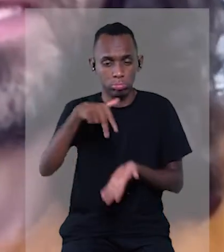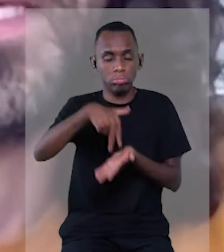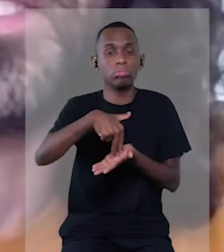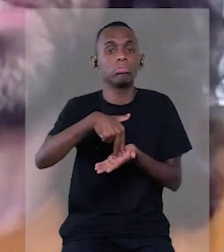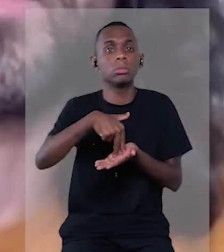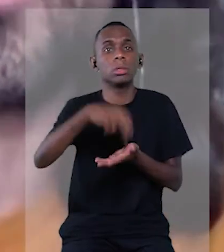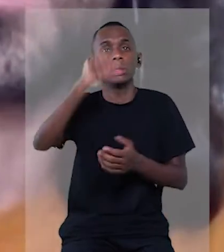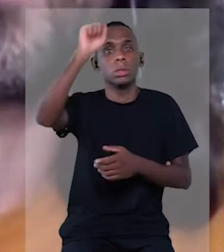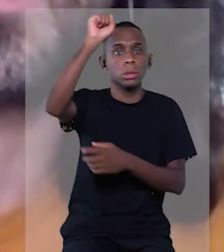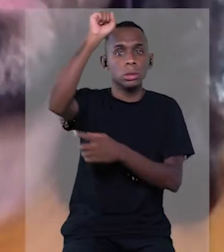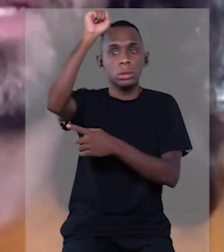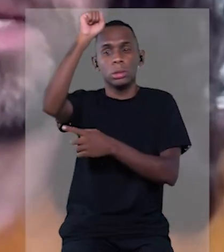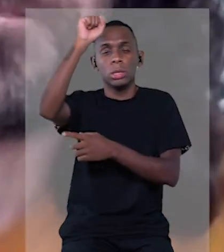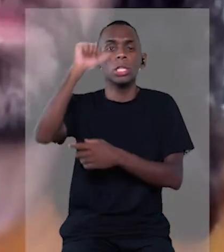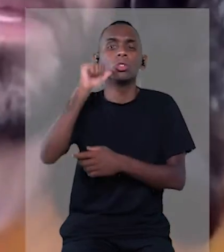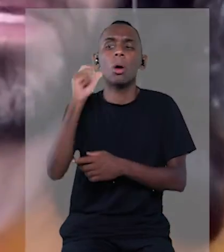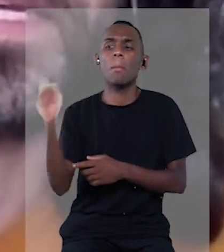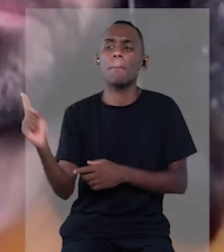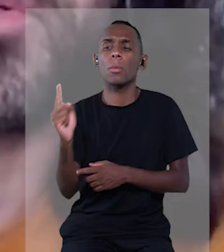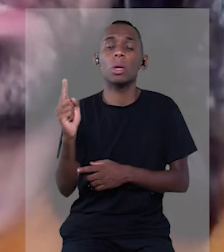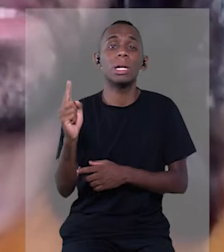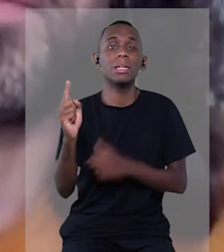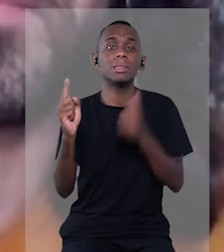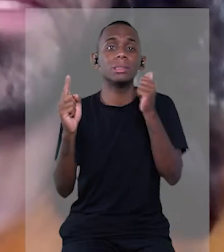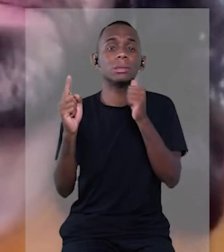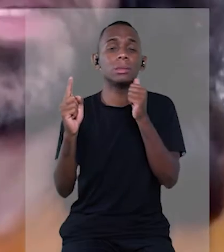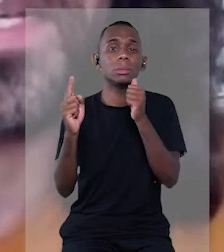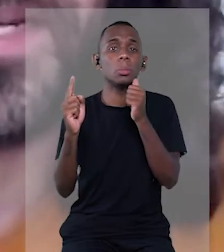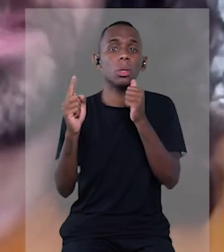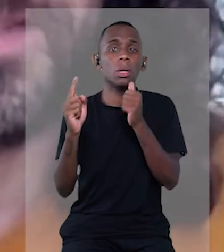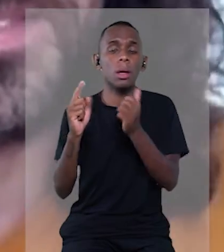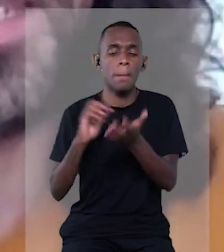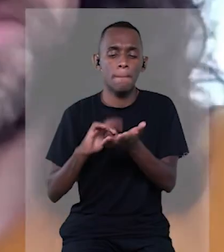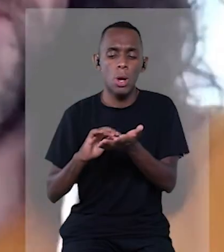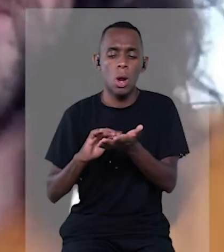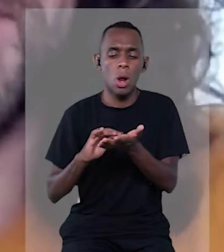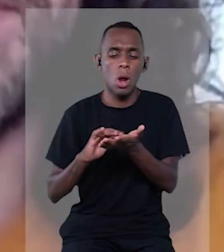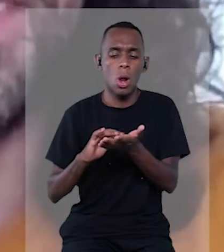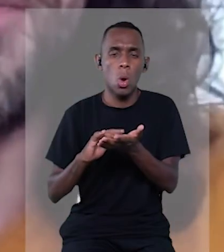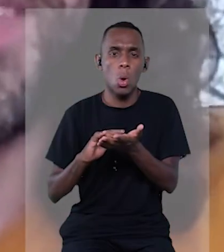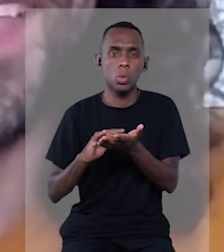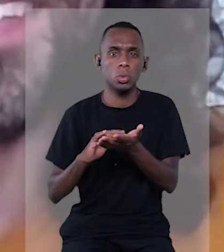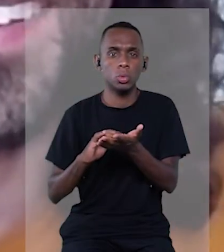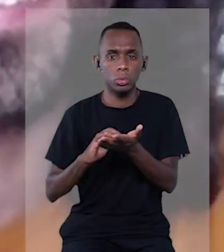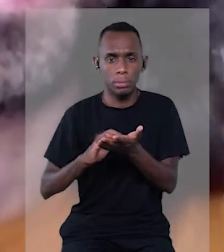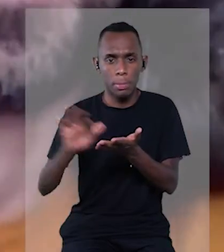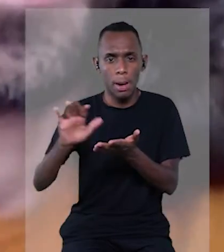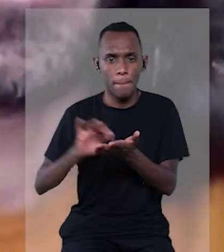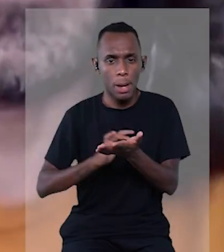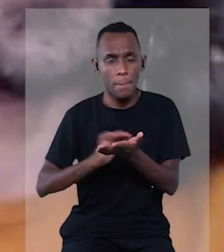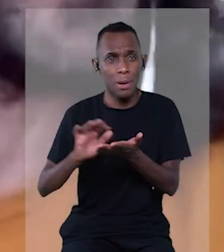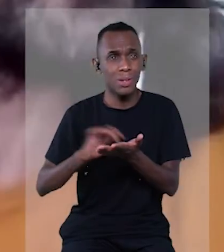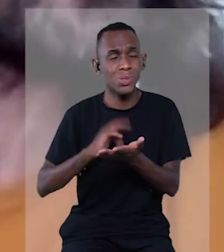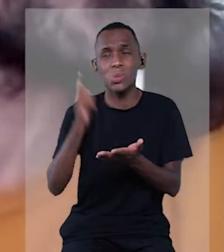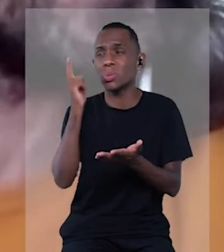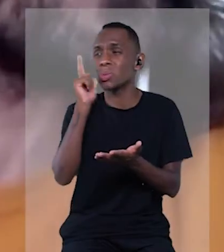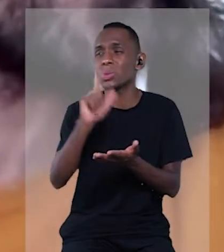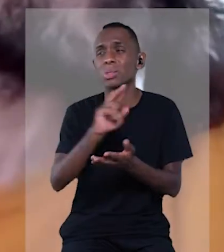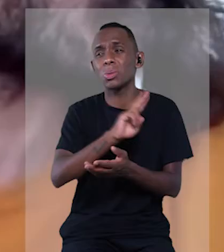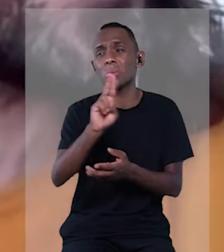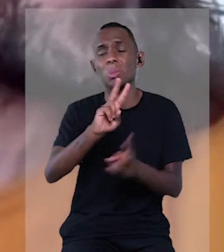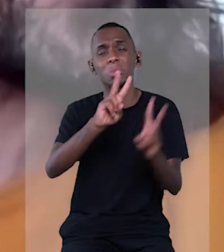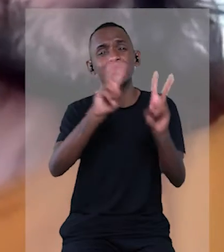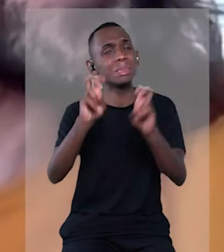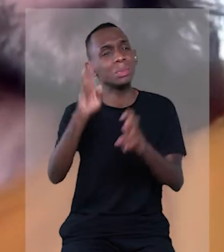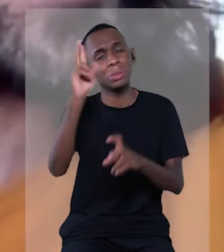pé e tinha uma moça no celular e a moça estava mandando mensagens. Gente, não faço isso, é feio, sabe? Eu não consigo